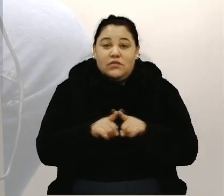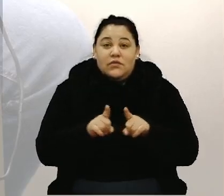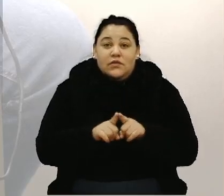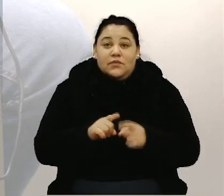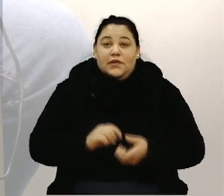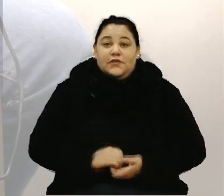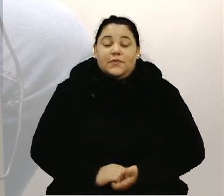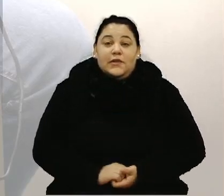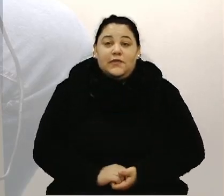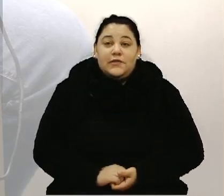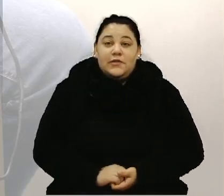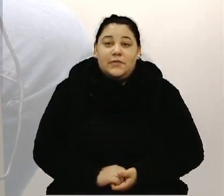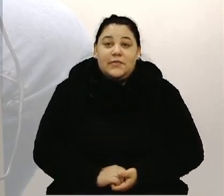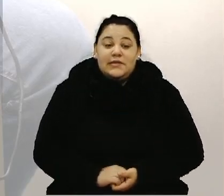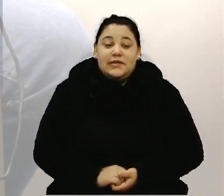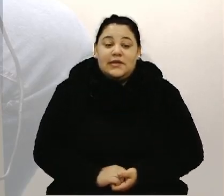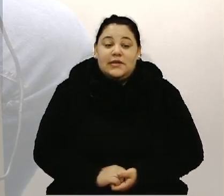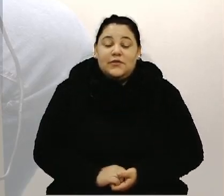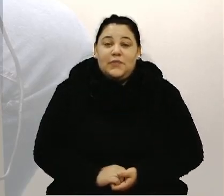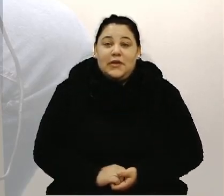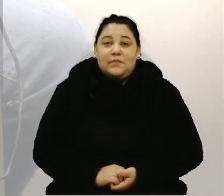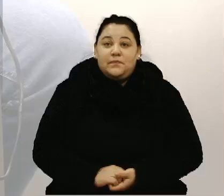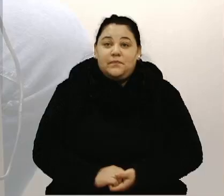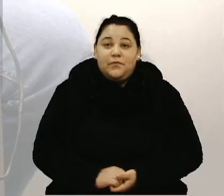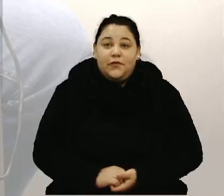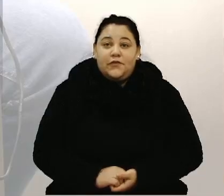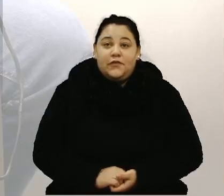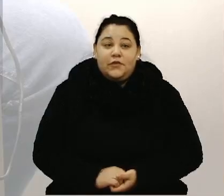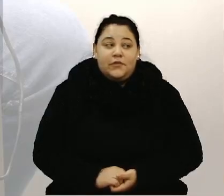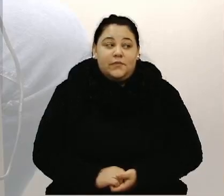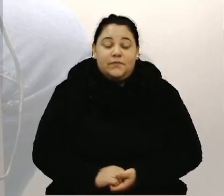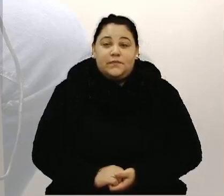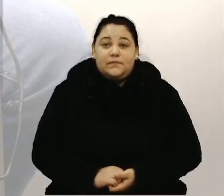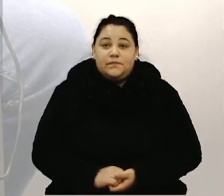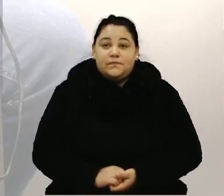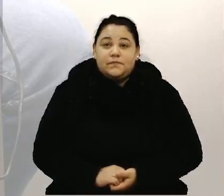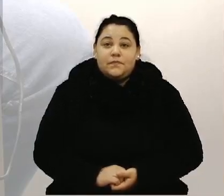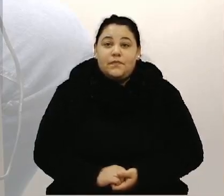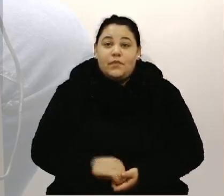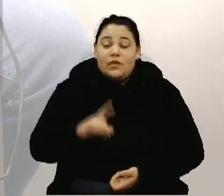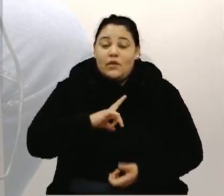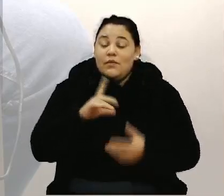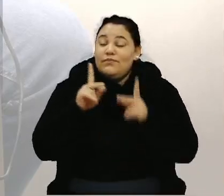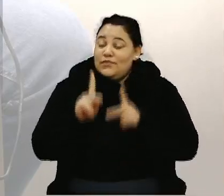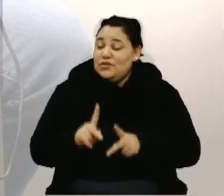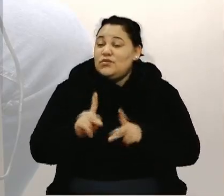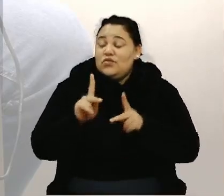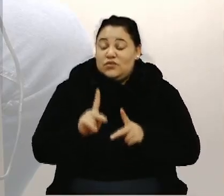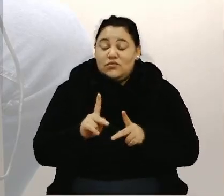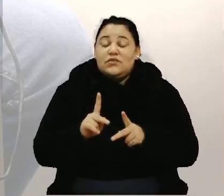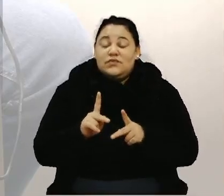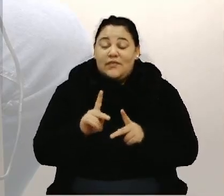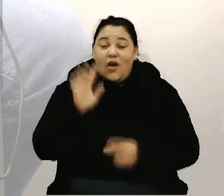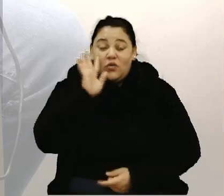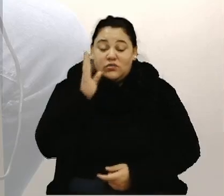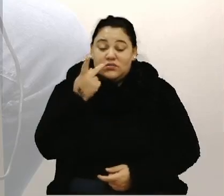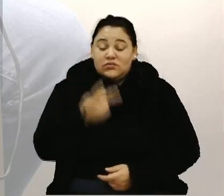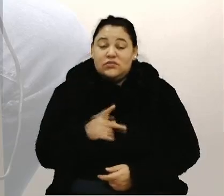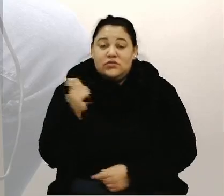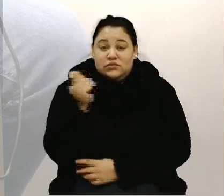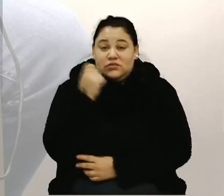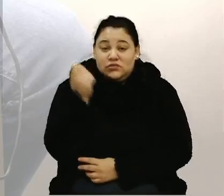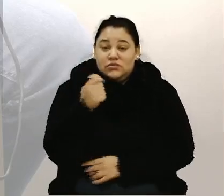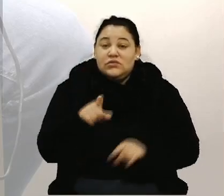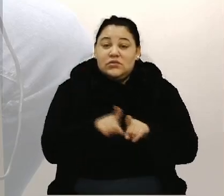muito mais. Porque o meio ambiente está respondendo para isso. A própria enchente que está ocorrendo no estado do Rio Grande do Sul tem